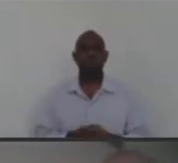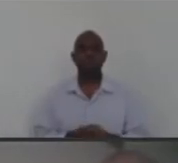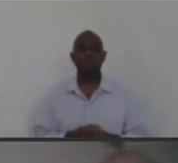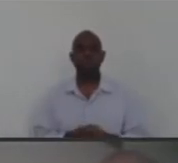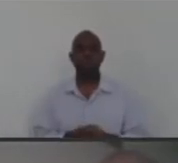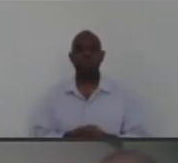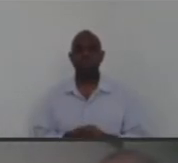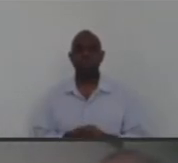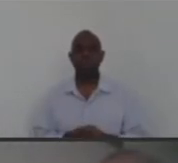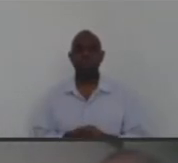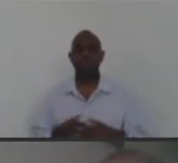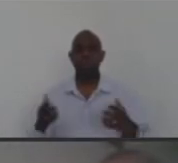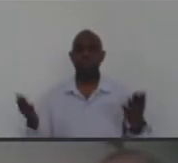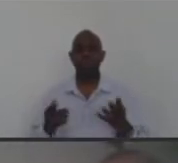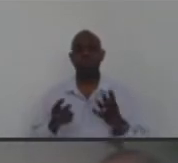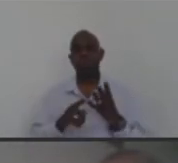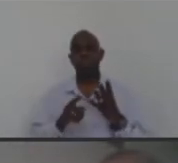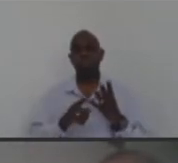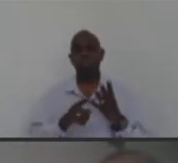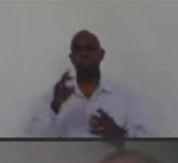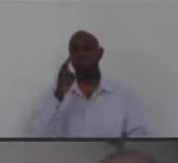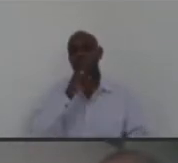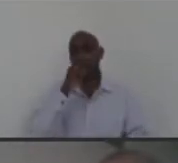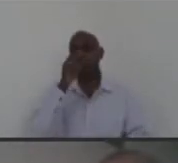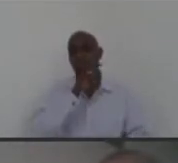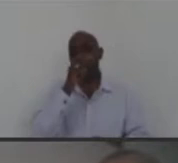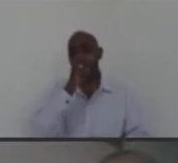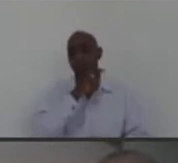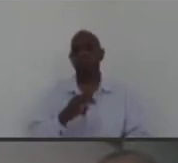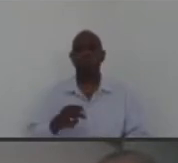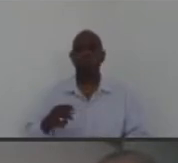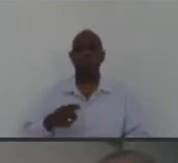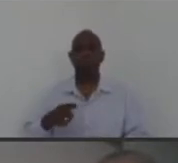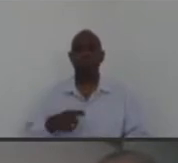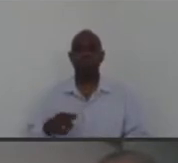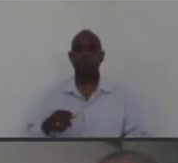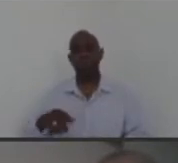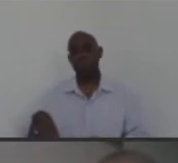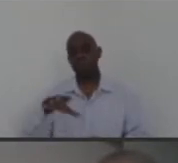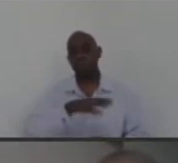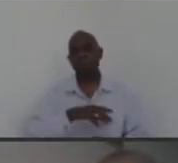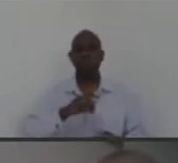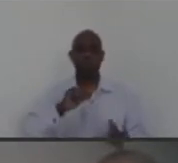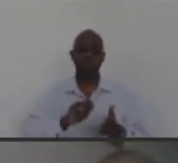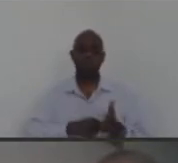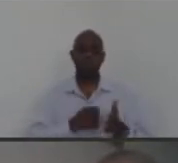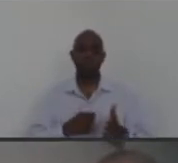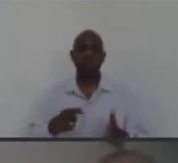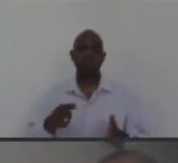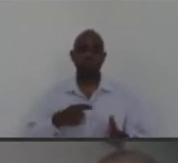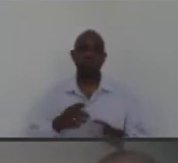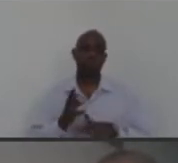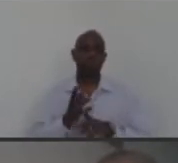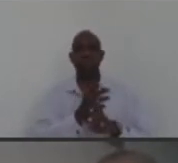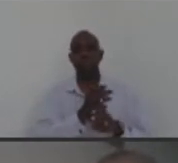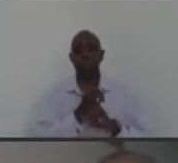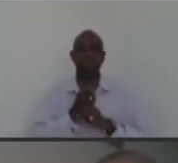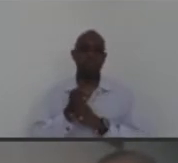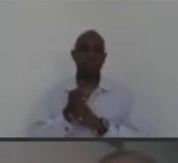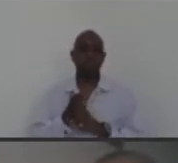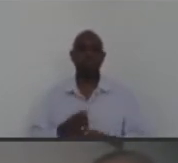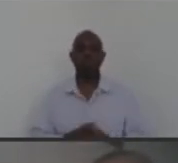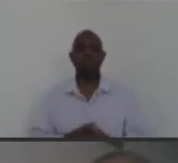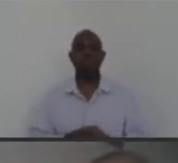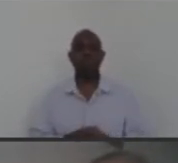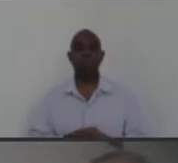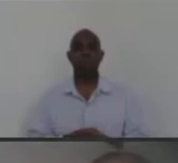4º e último pedido de urgência. O requerimento de urgência está assinado por 13 vereadores, número regimental para sua